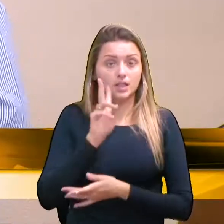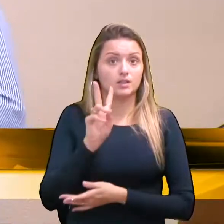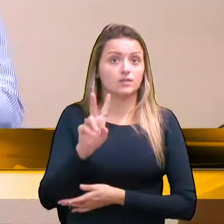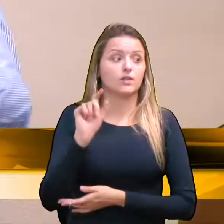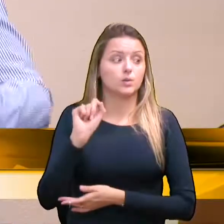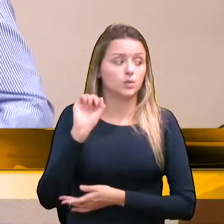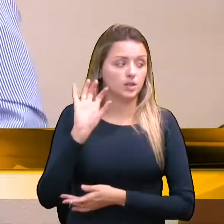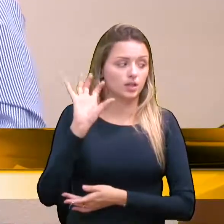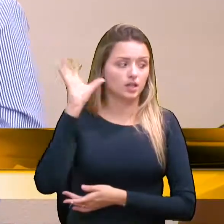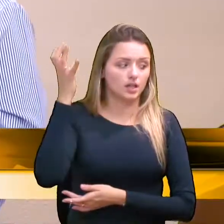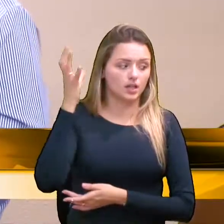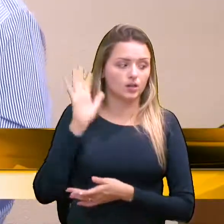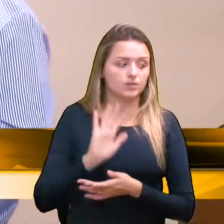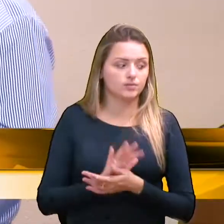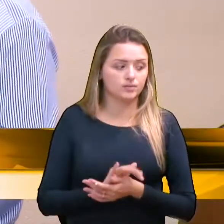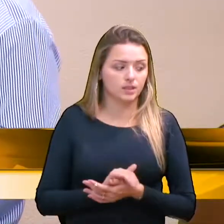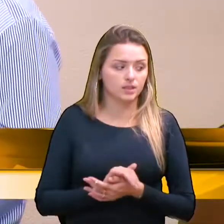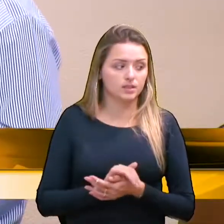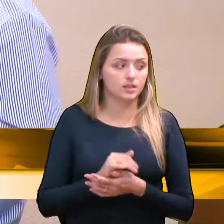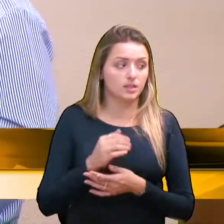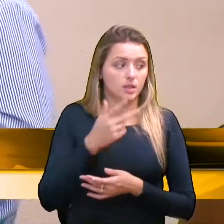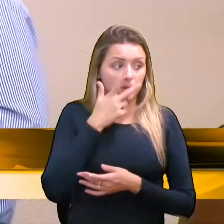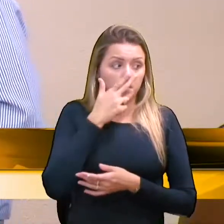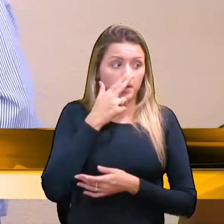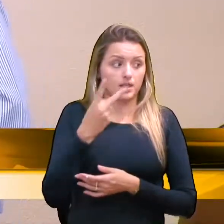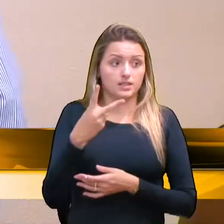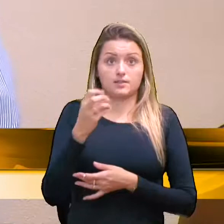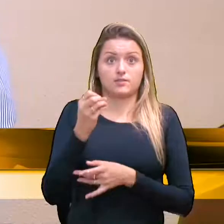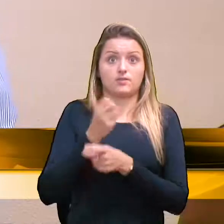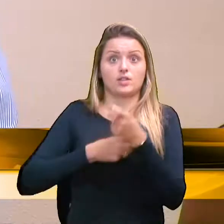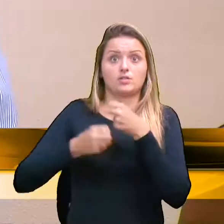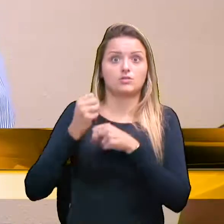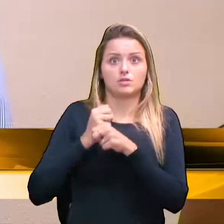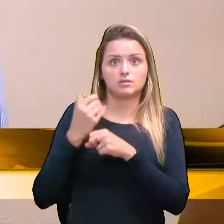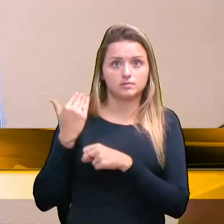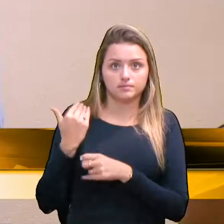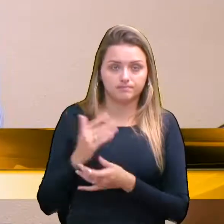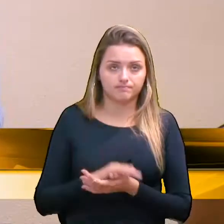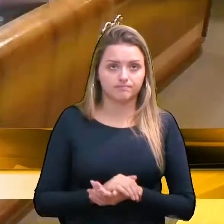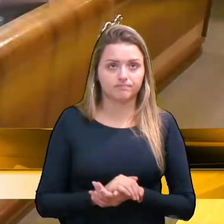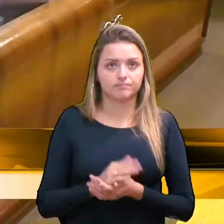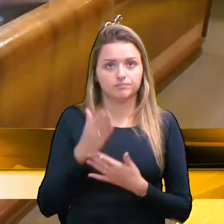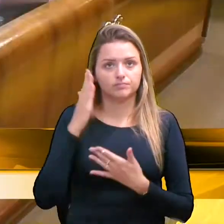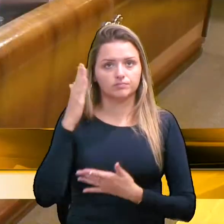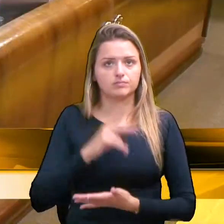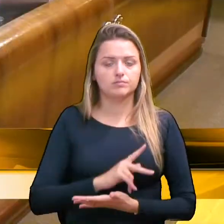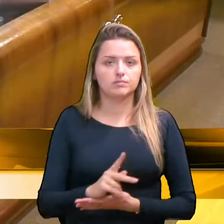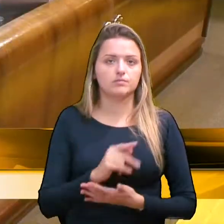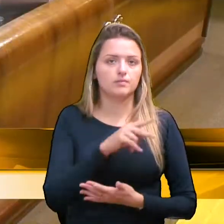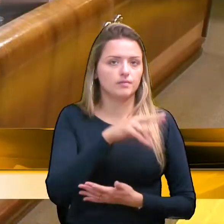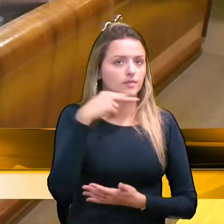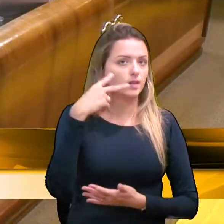ali, que voltou o problema de 20 anos atrás. Obrigado, presidente. Vereador Ues.